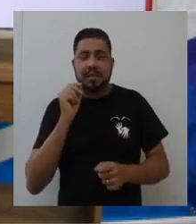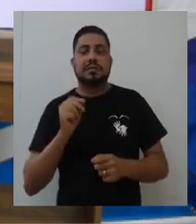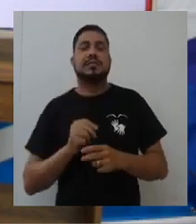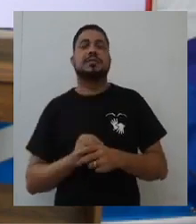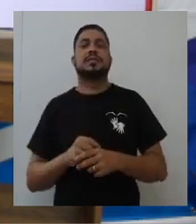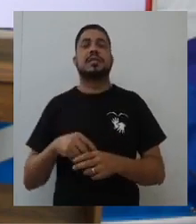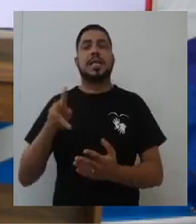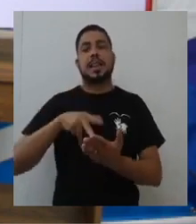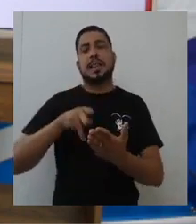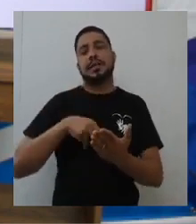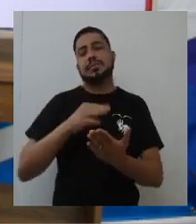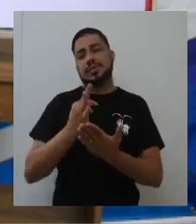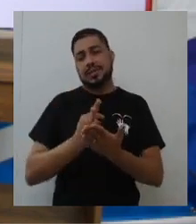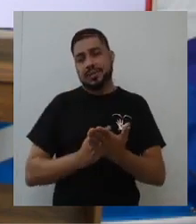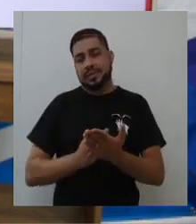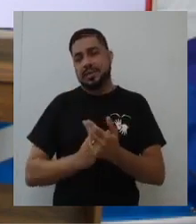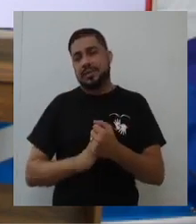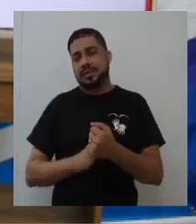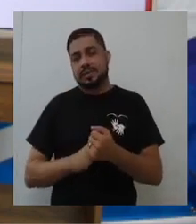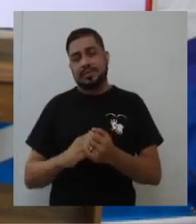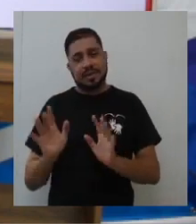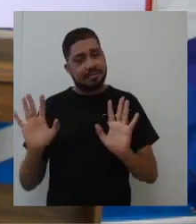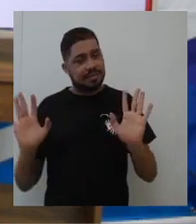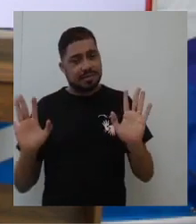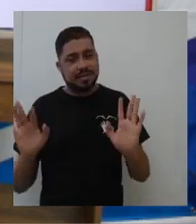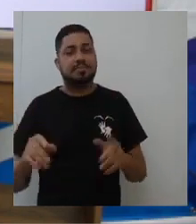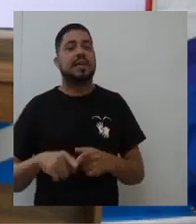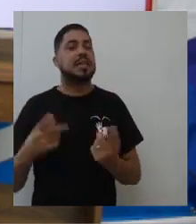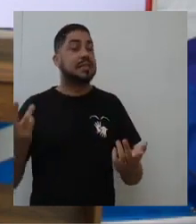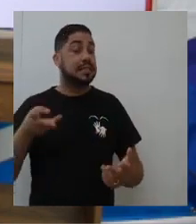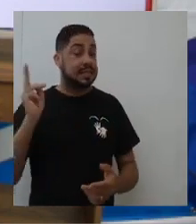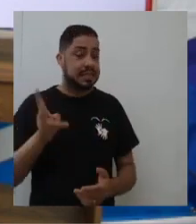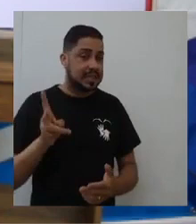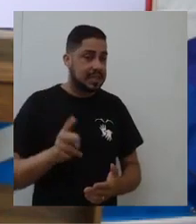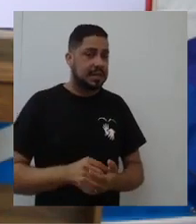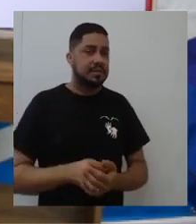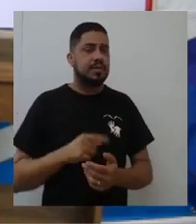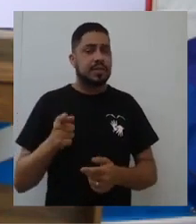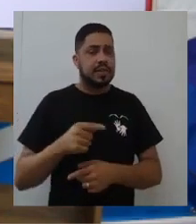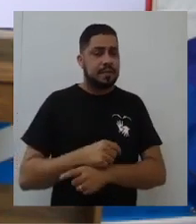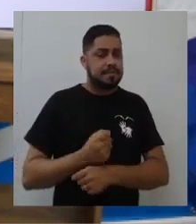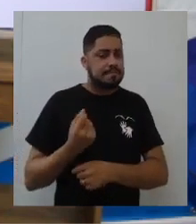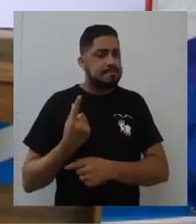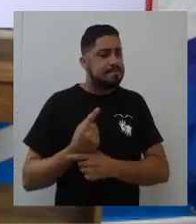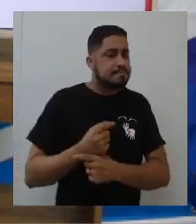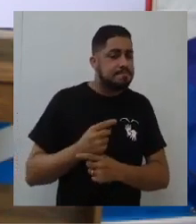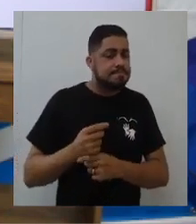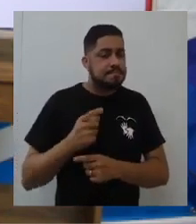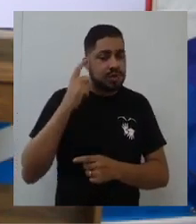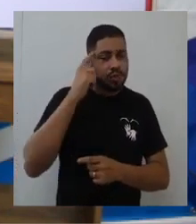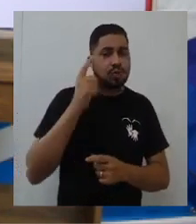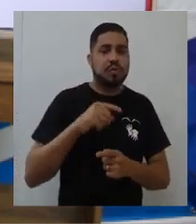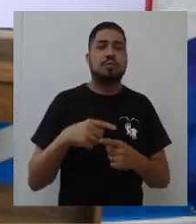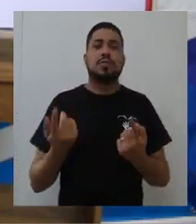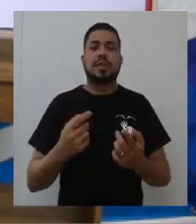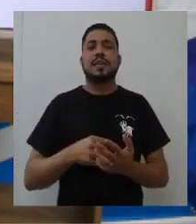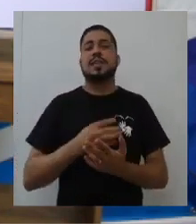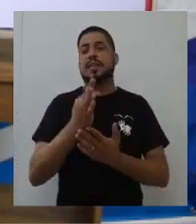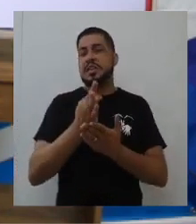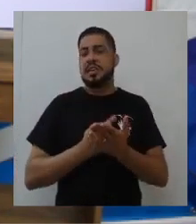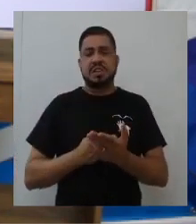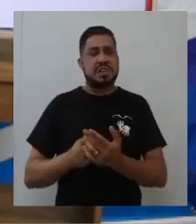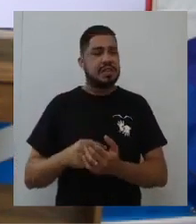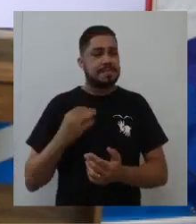na hora de ler um texto. Não é por nada não, mas sempre vai ler um texto desconfiado, porque aí sim a leitura é